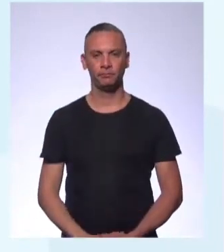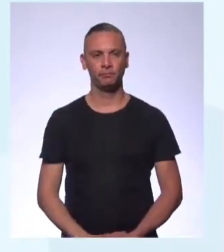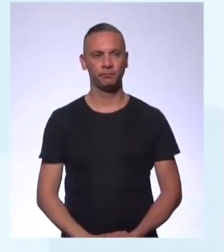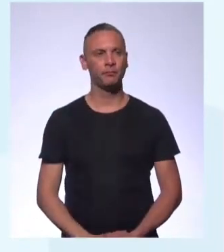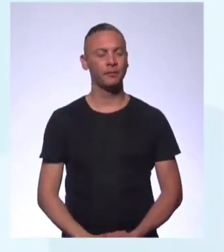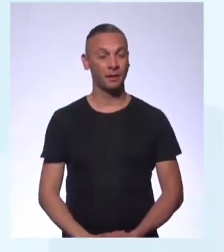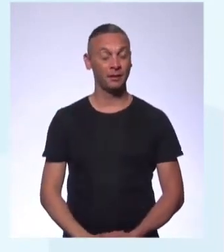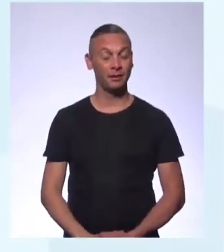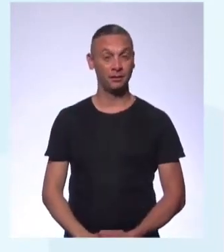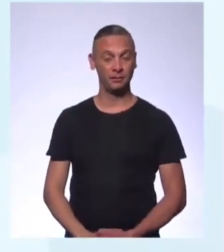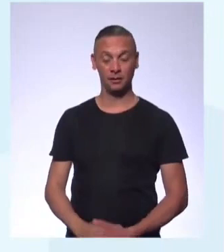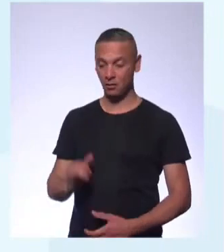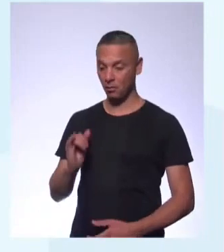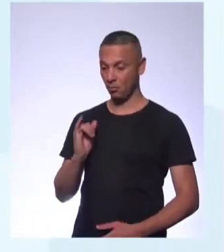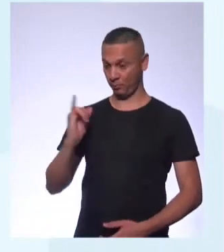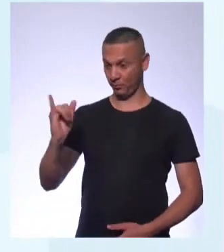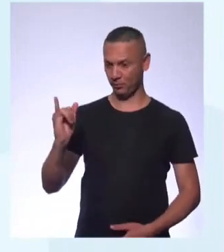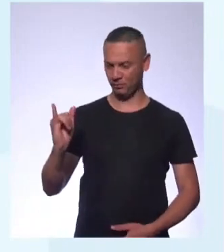Porque a revelação de